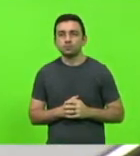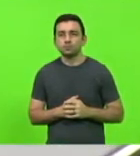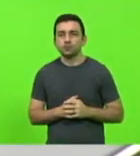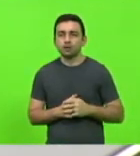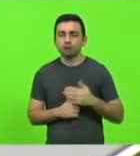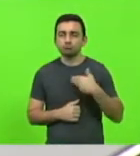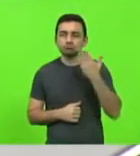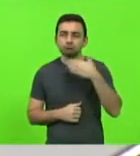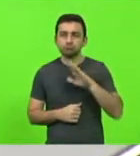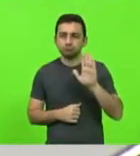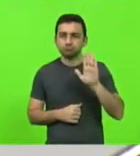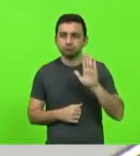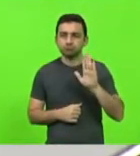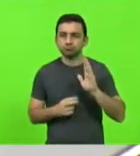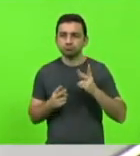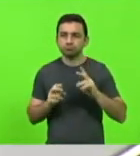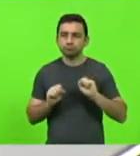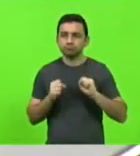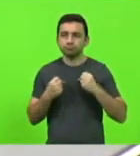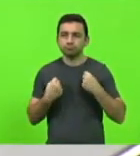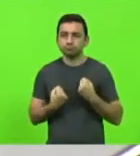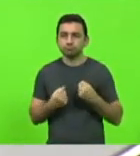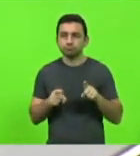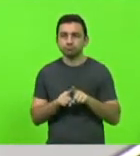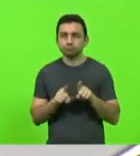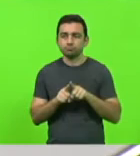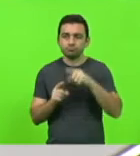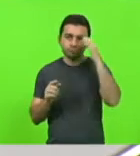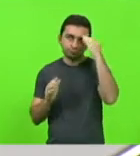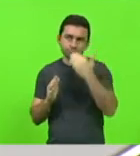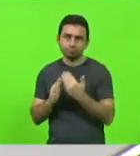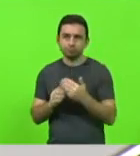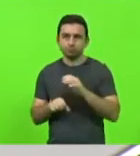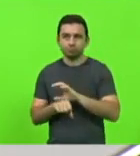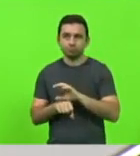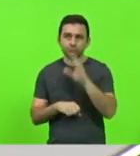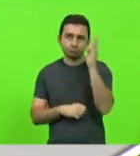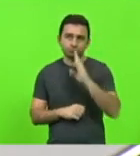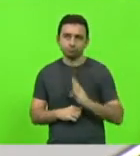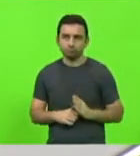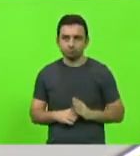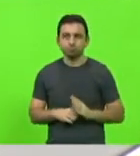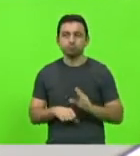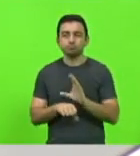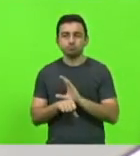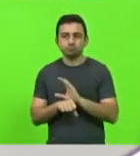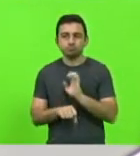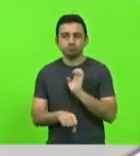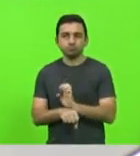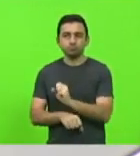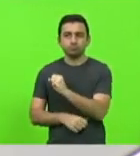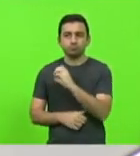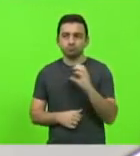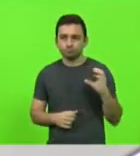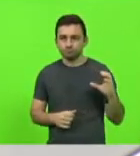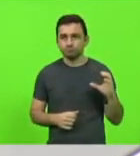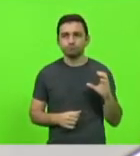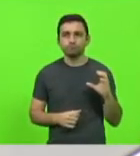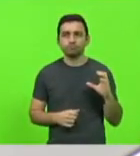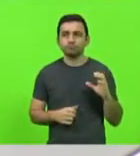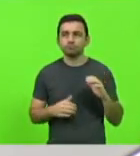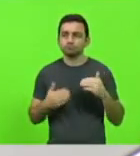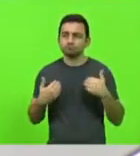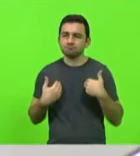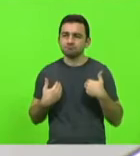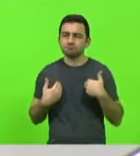Prometo manter, defender e cumprir a Constituição do Brasil e a Constituição do Estado de Santa Catarina e